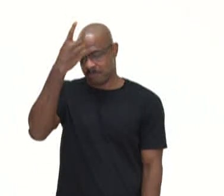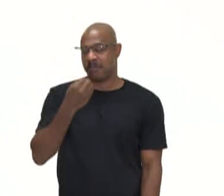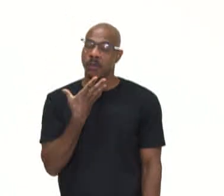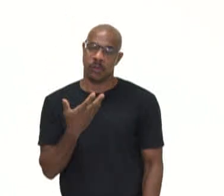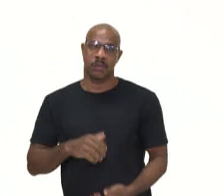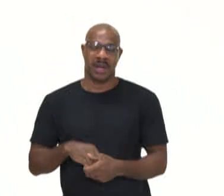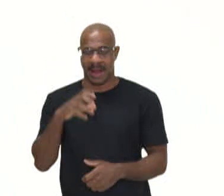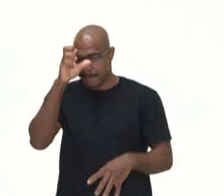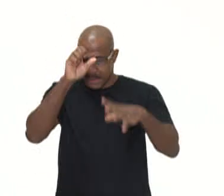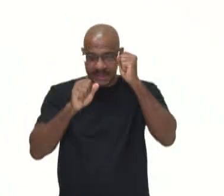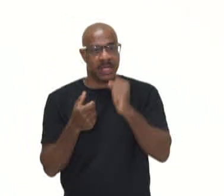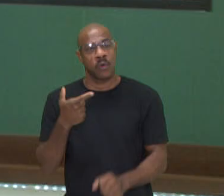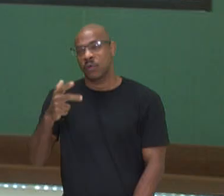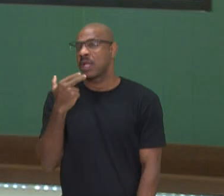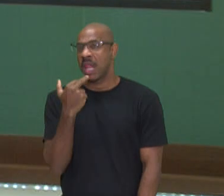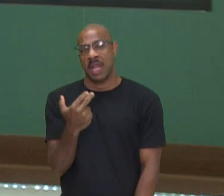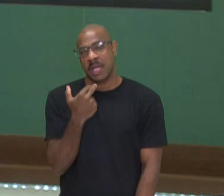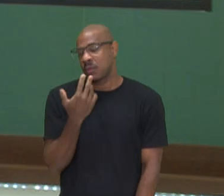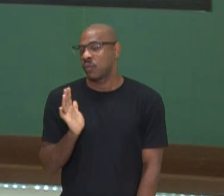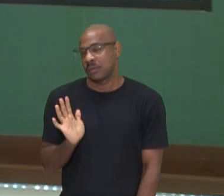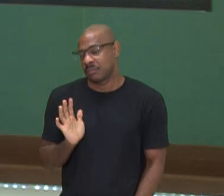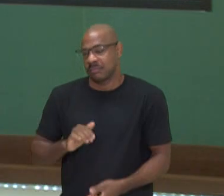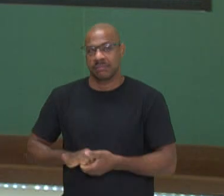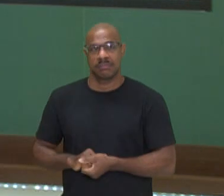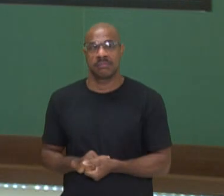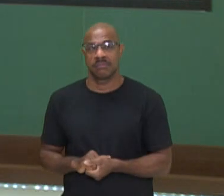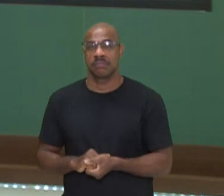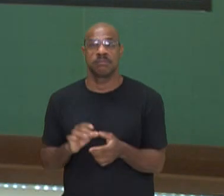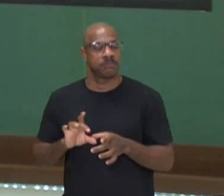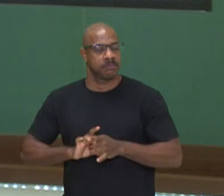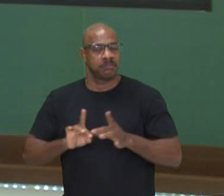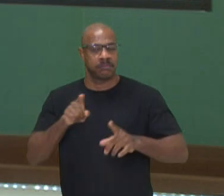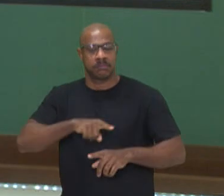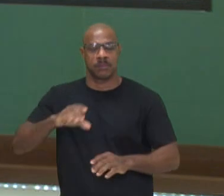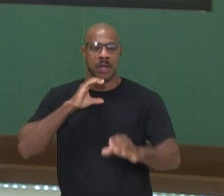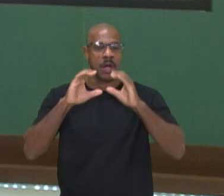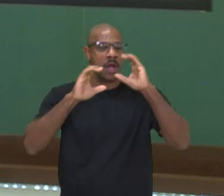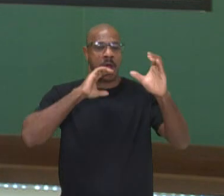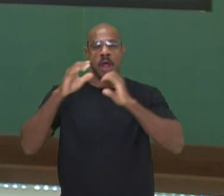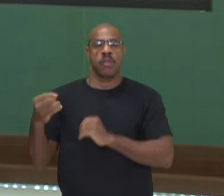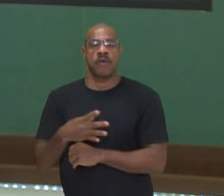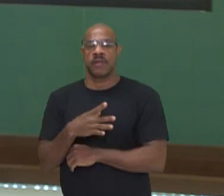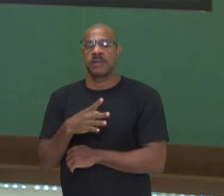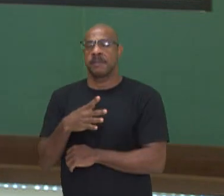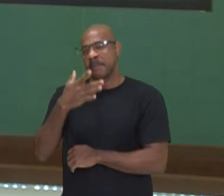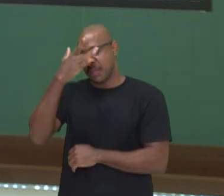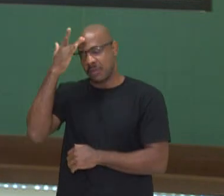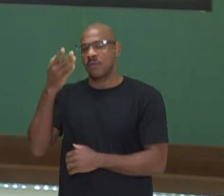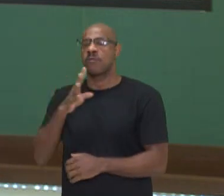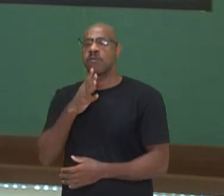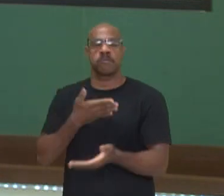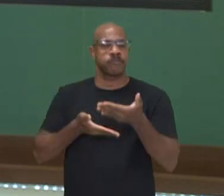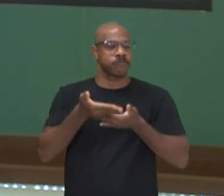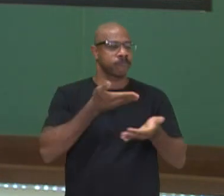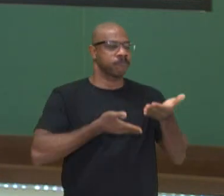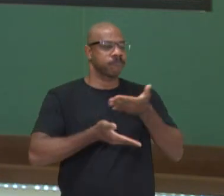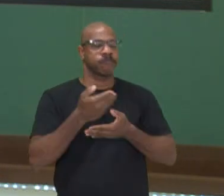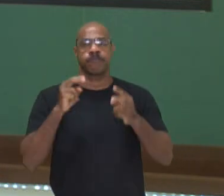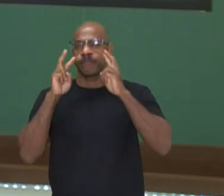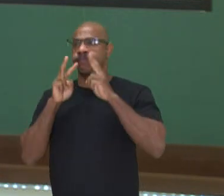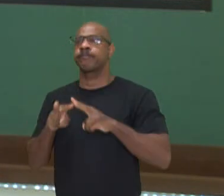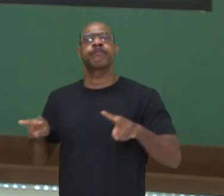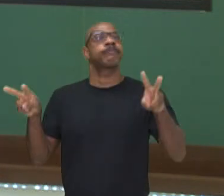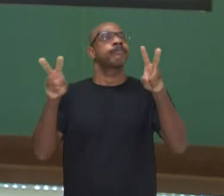Aprender uma outra língua, né? Eu falei inglês, uma outra língua. Permite você se comunicar com novas pessoas, ajuda você a ver as coisas